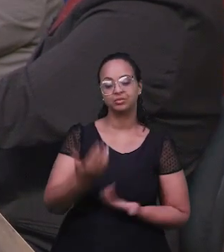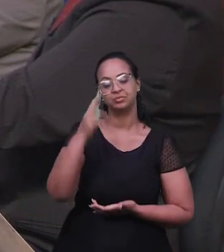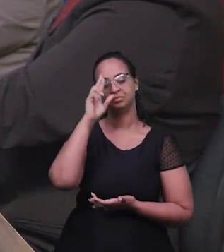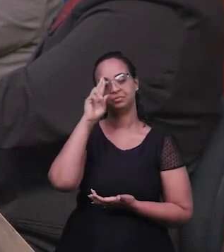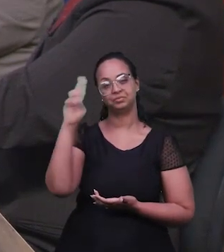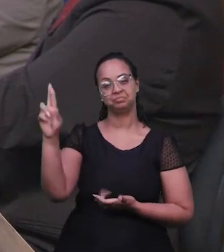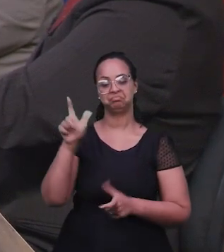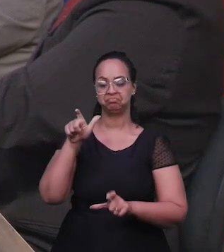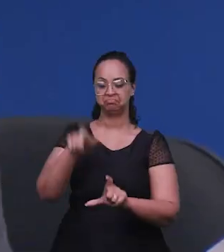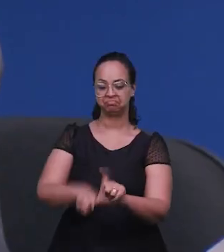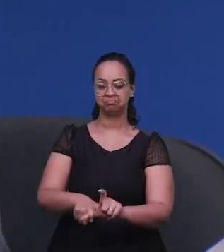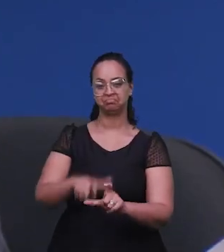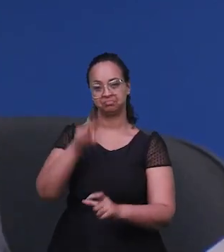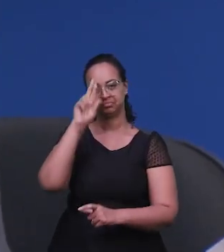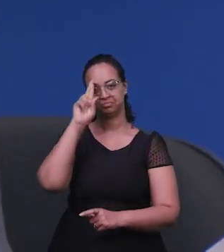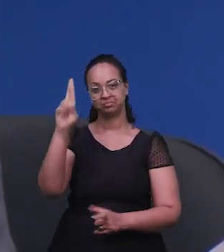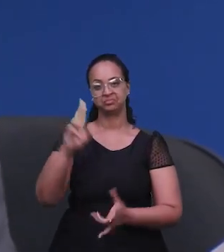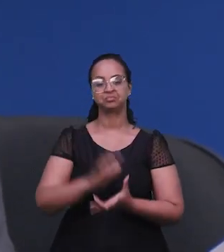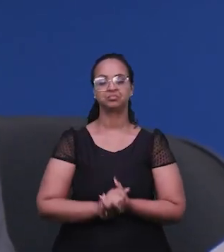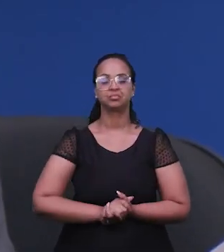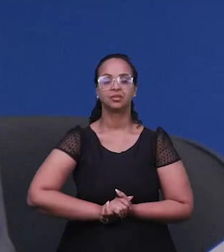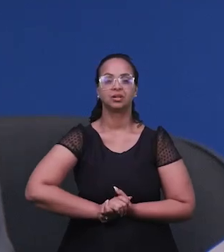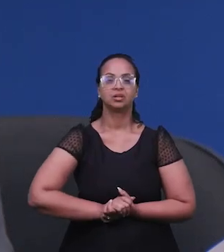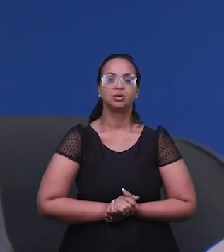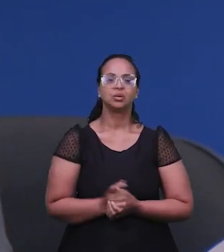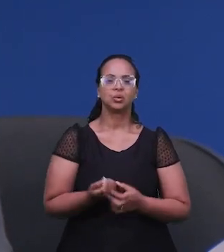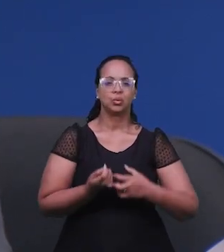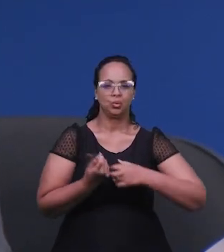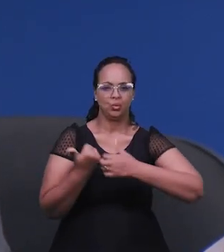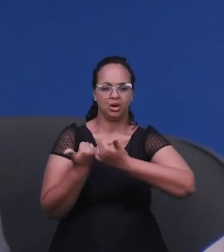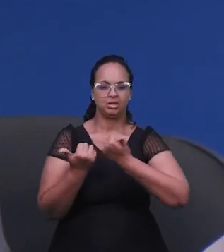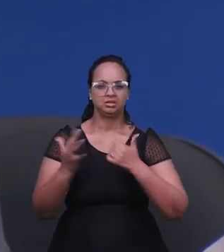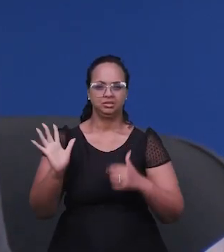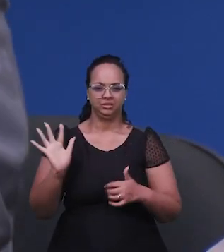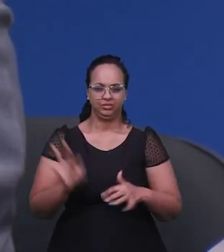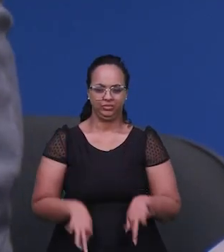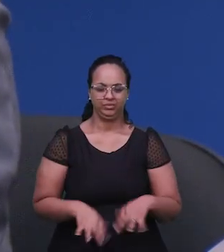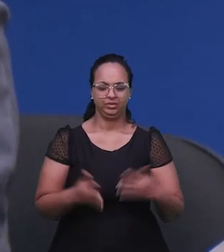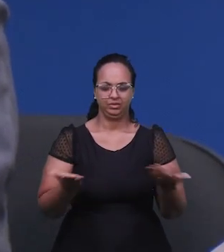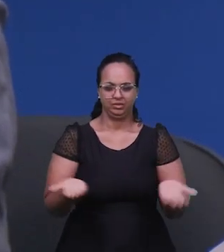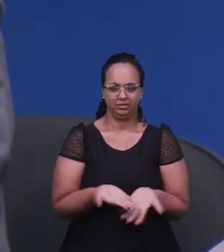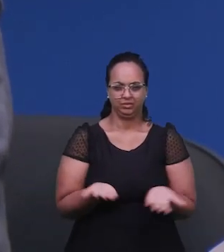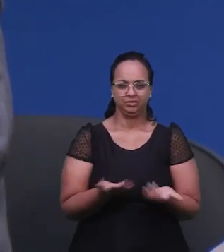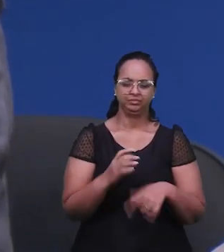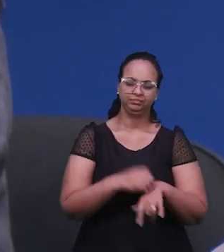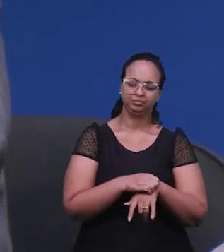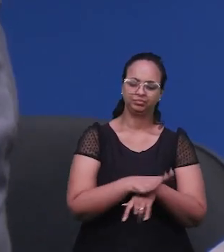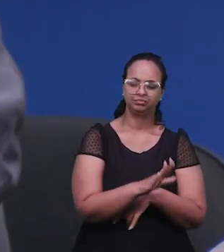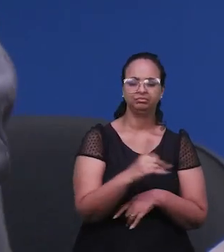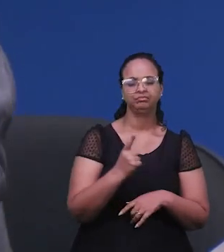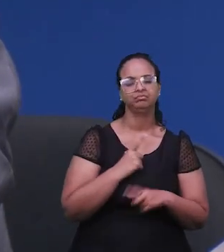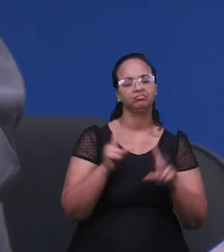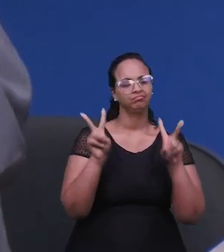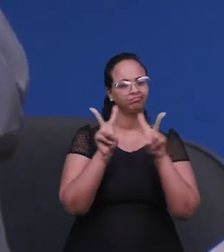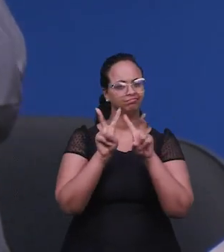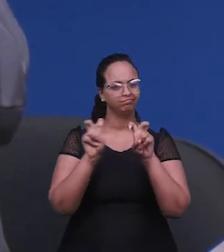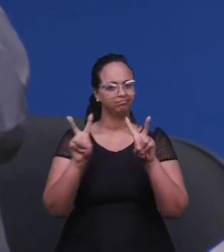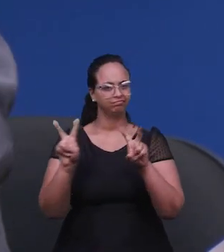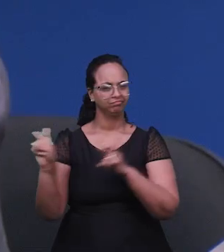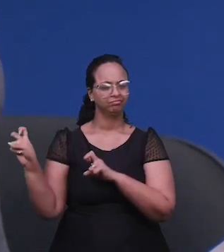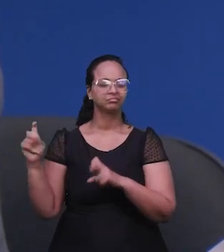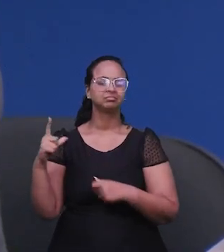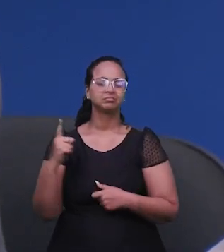que é maravilhoso. E, encerrando o programa de hoje, eu queria deixar uma palavra que foi um dos temas